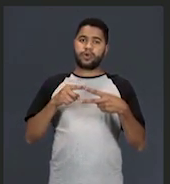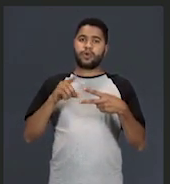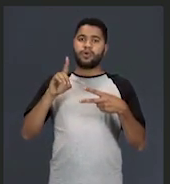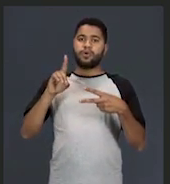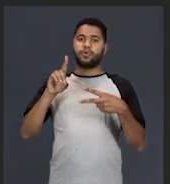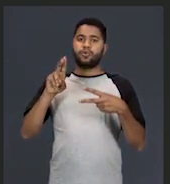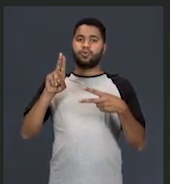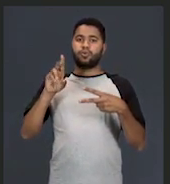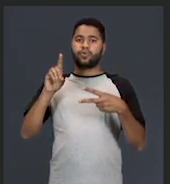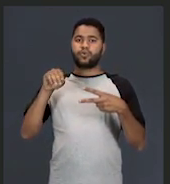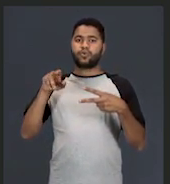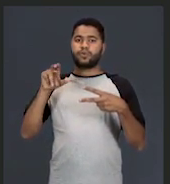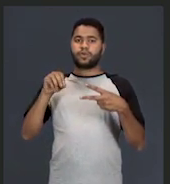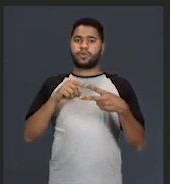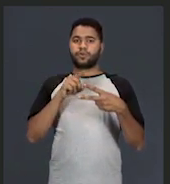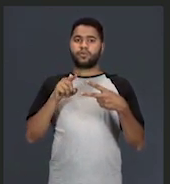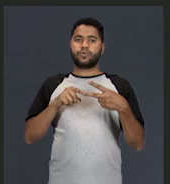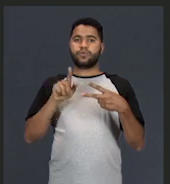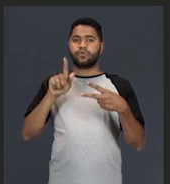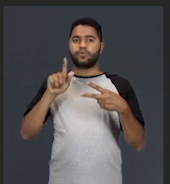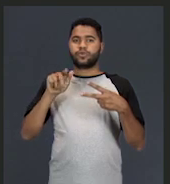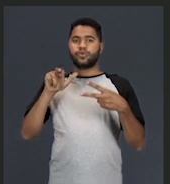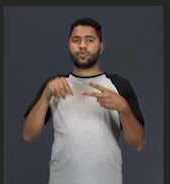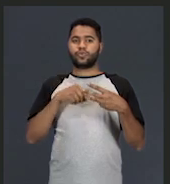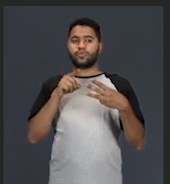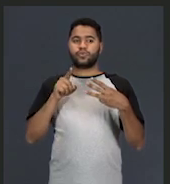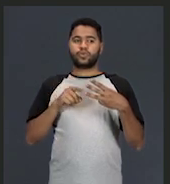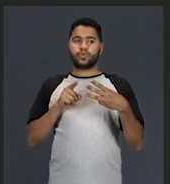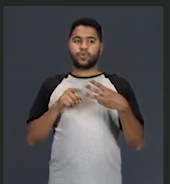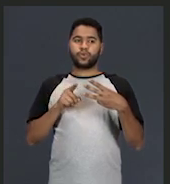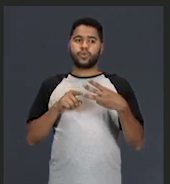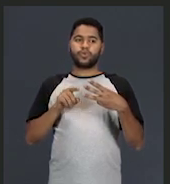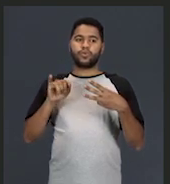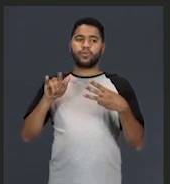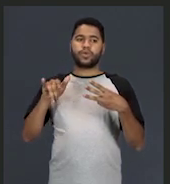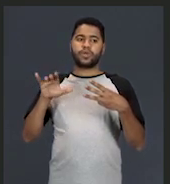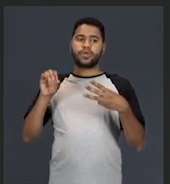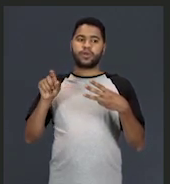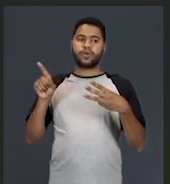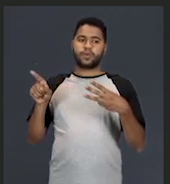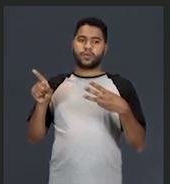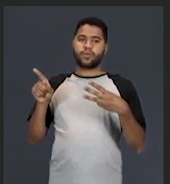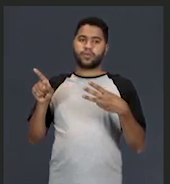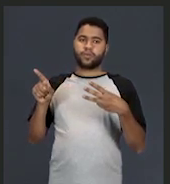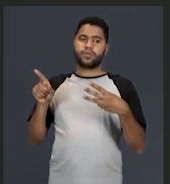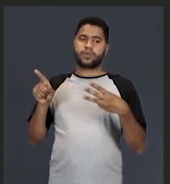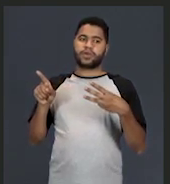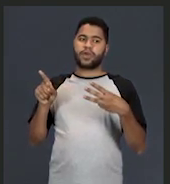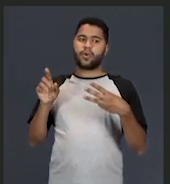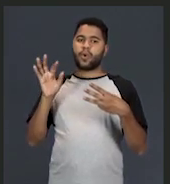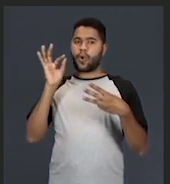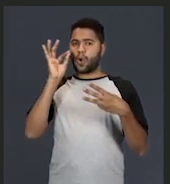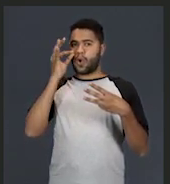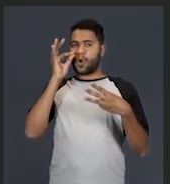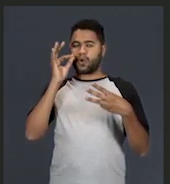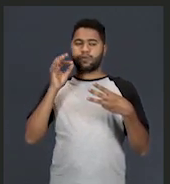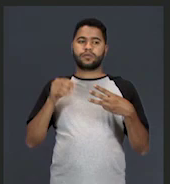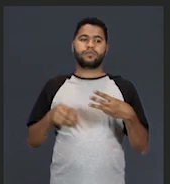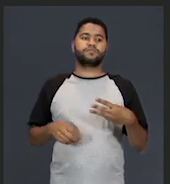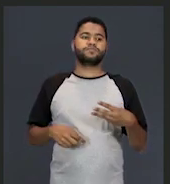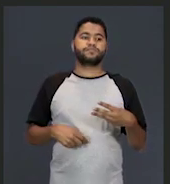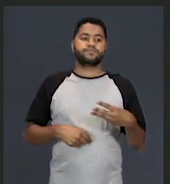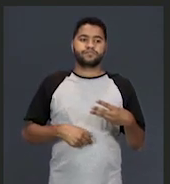duodeno, jejuno e íleo, que é a porção final que está aí. Esse desenho de rosa aí é o